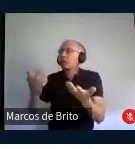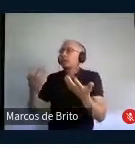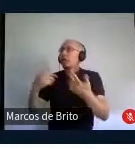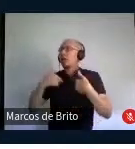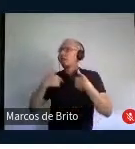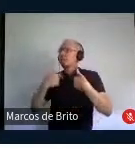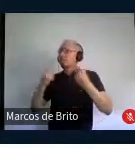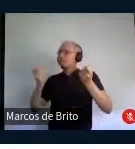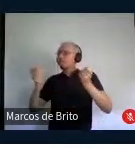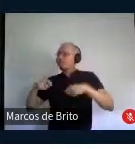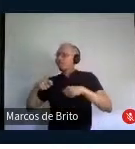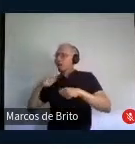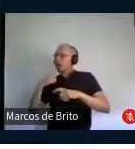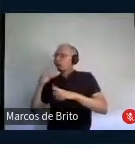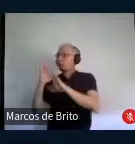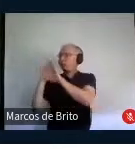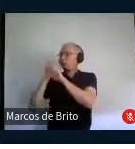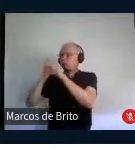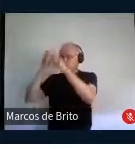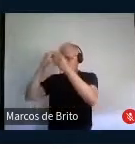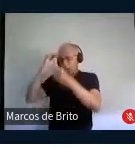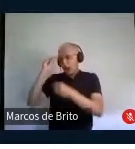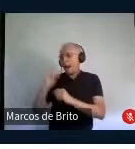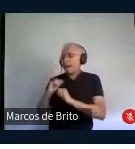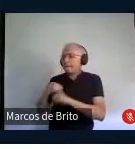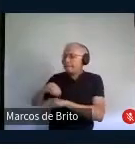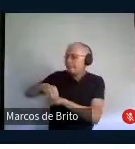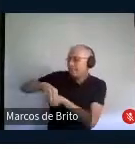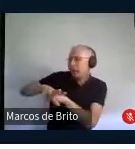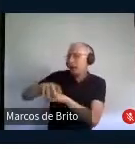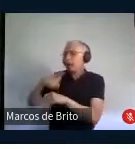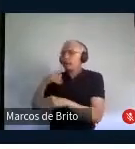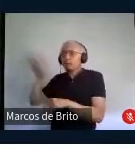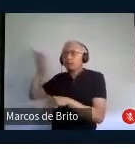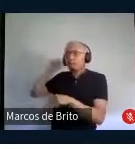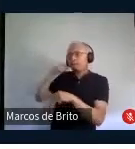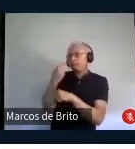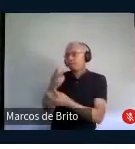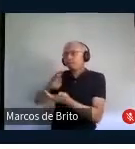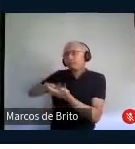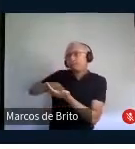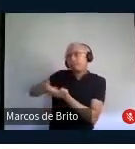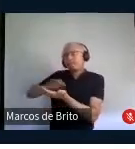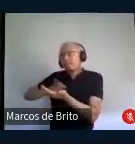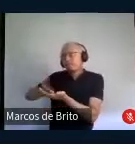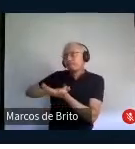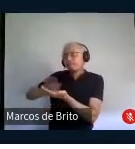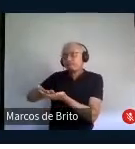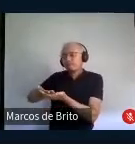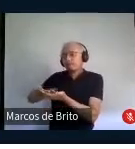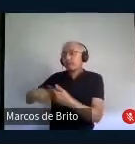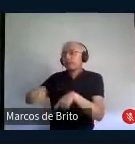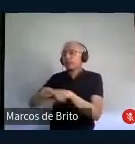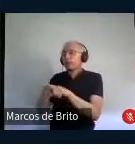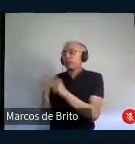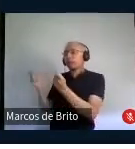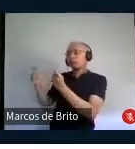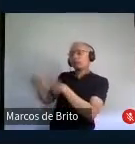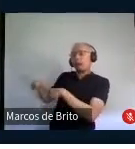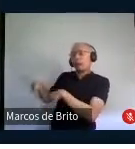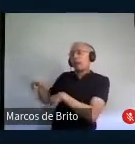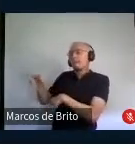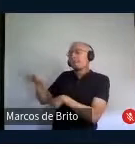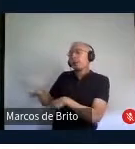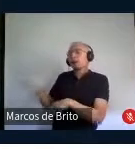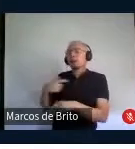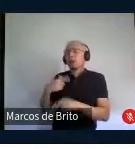reunir todos esses conhecimentos, habilidades na hora da tradução e da interpretação, e a competência do tradutor